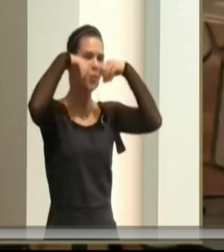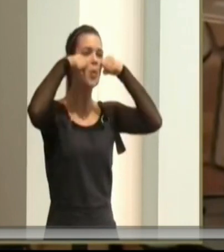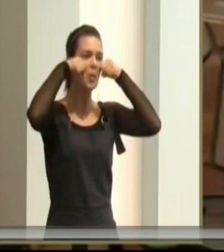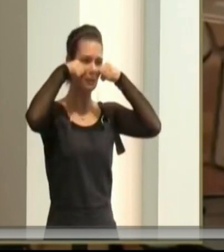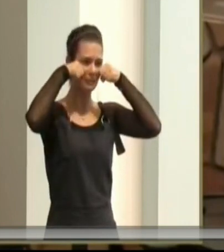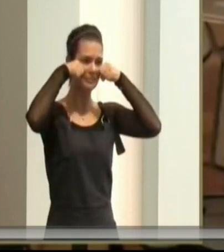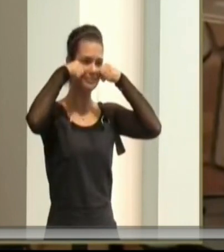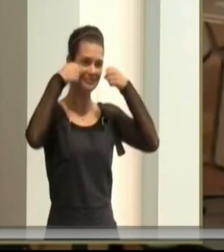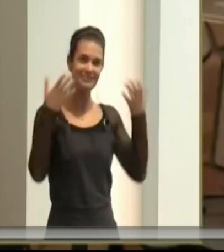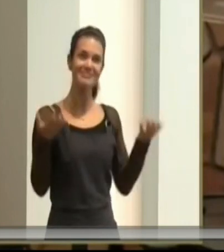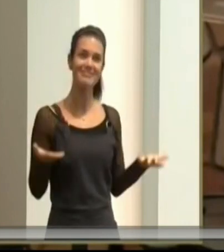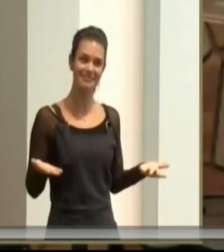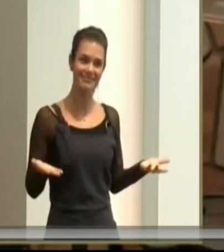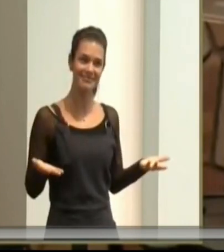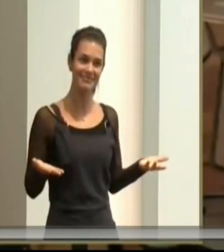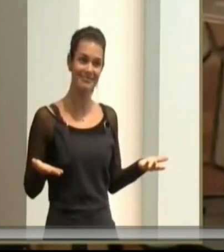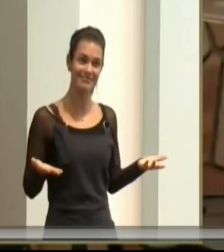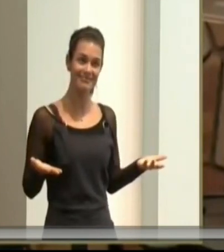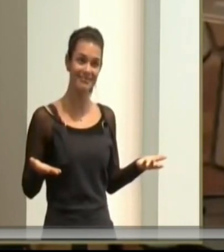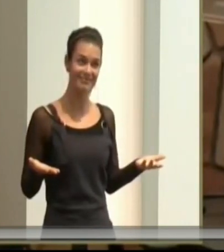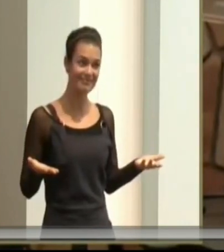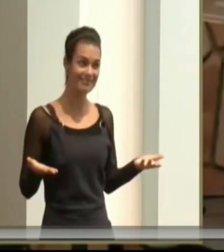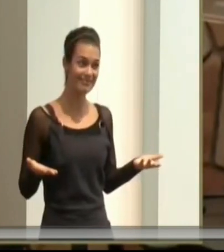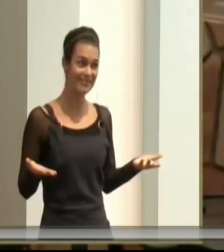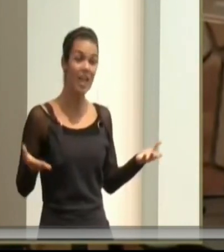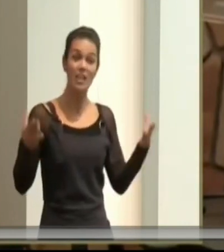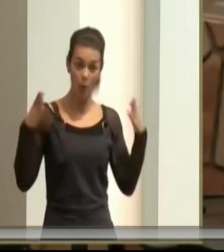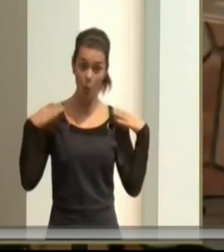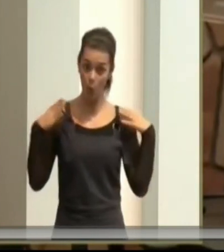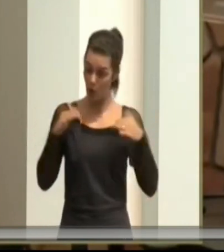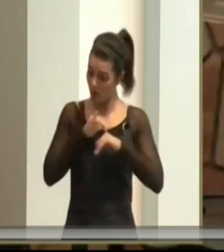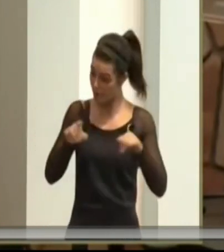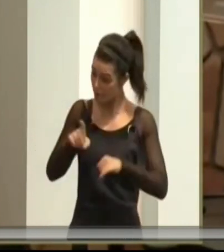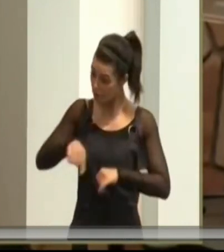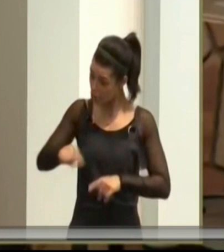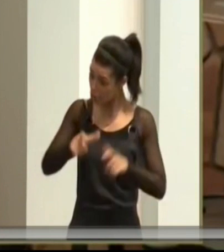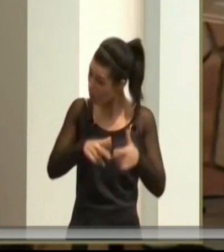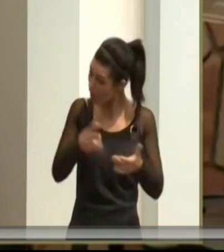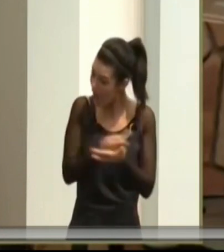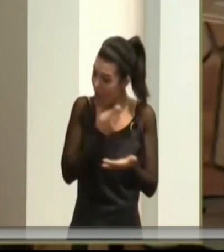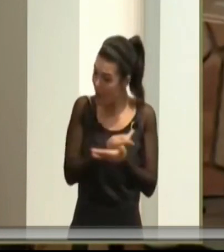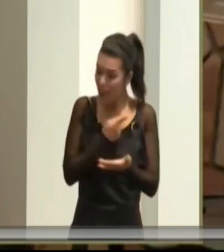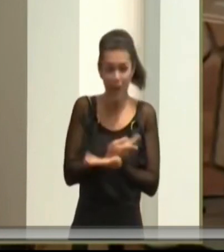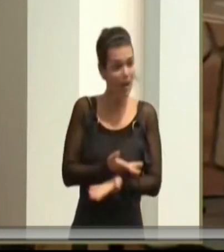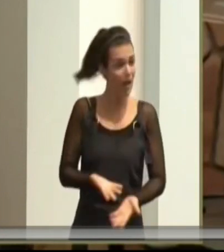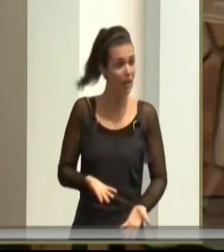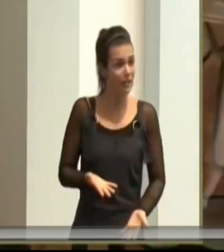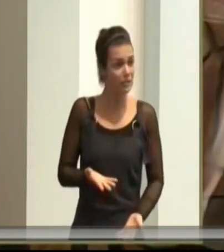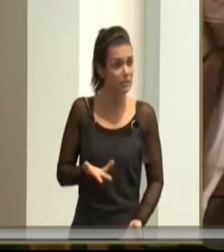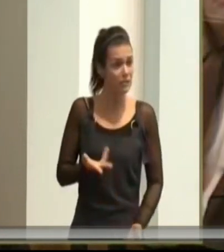estão no lugar errado, vocês não deveriam estar aqui, por que tanto temor?